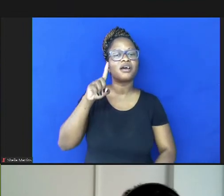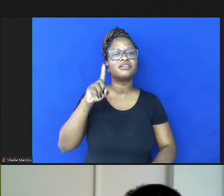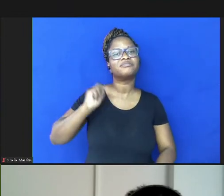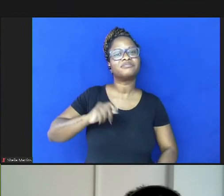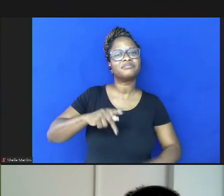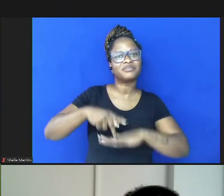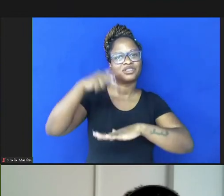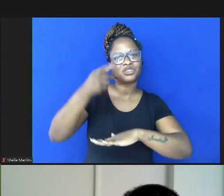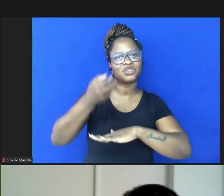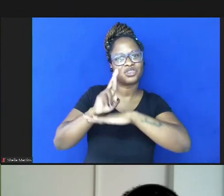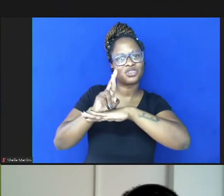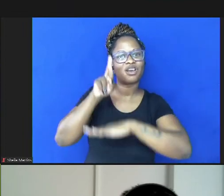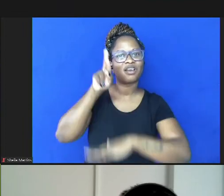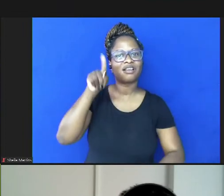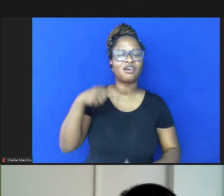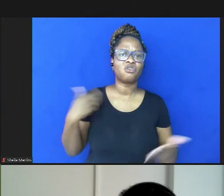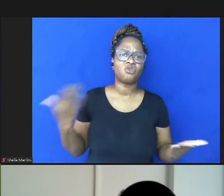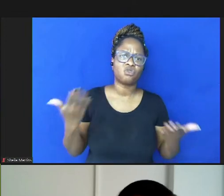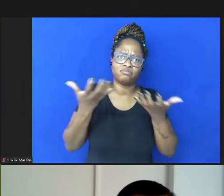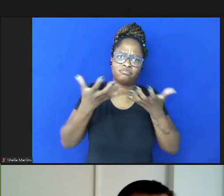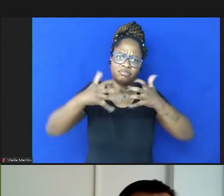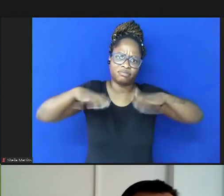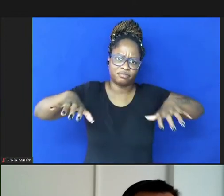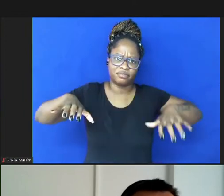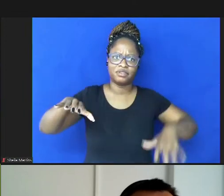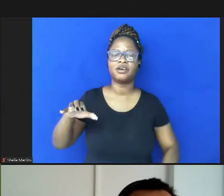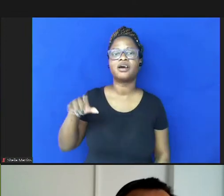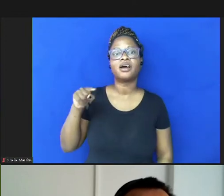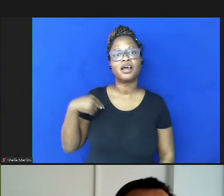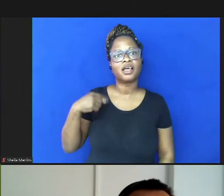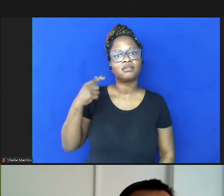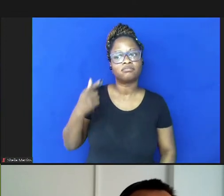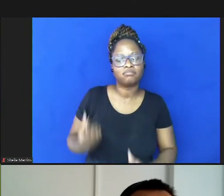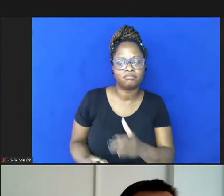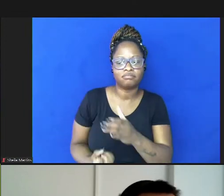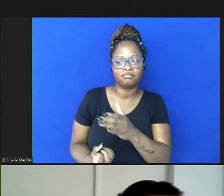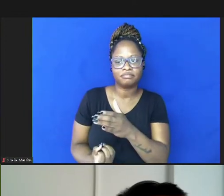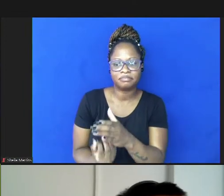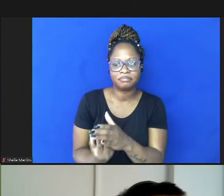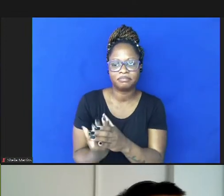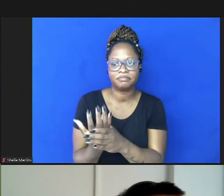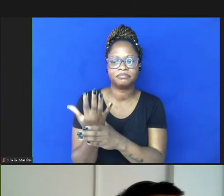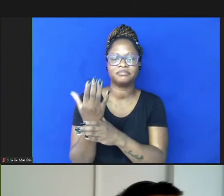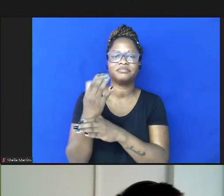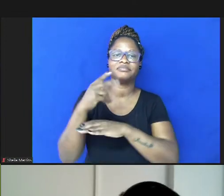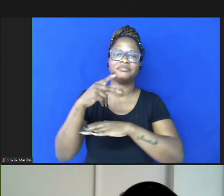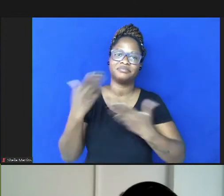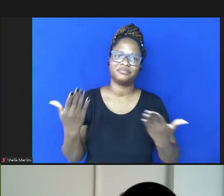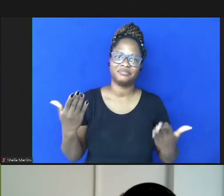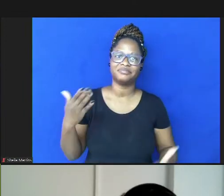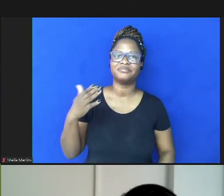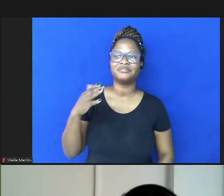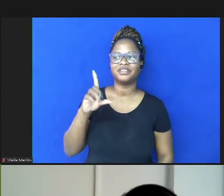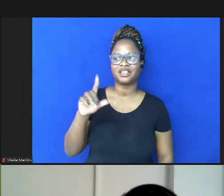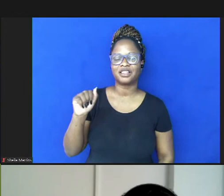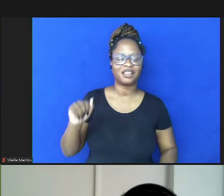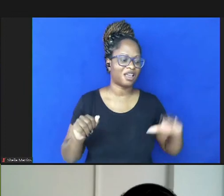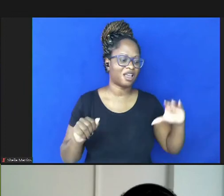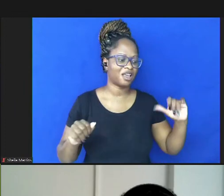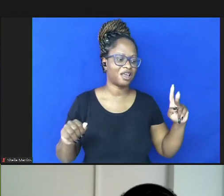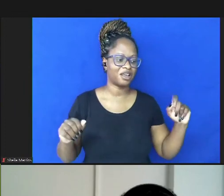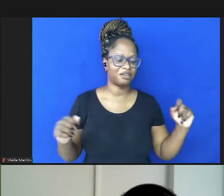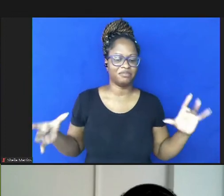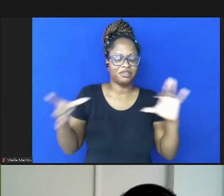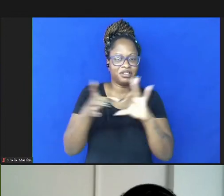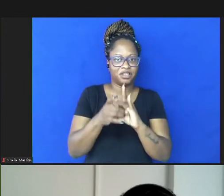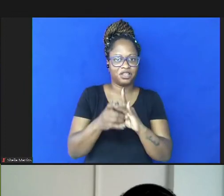programa em conjunto que hoje não existe mais, mas que eu estou vendo está renascendo. Então, assim, essa questão da formação da Alemanha, nesse